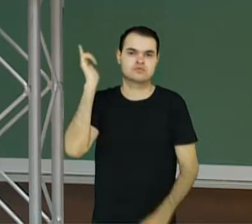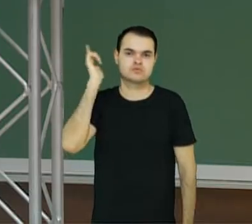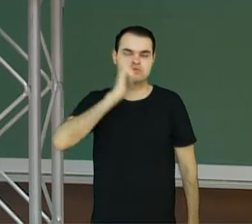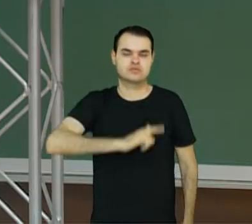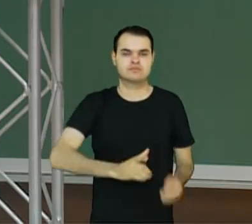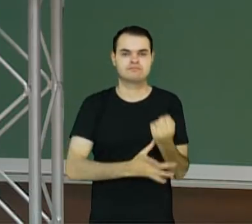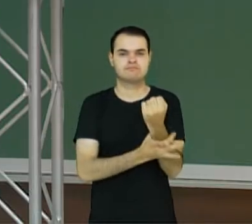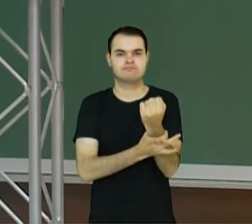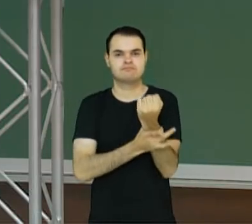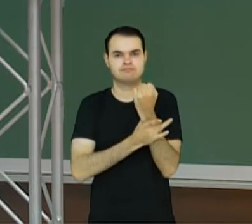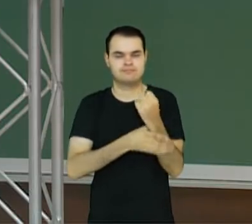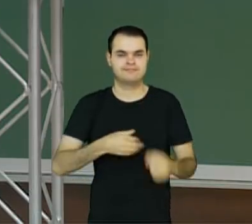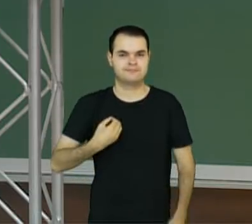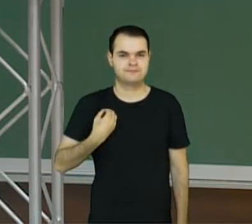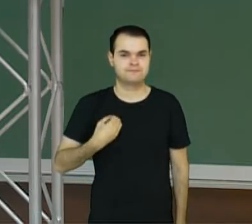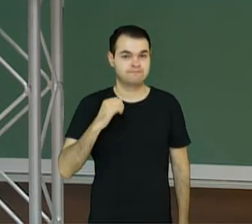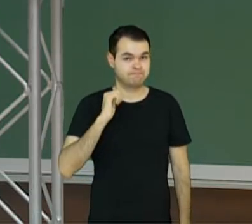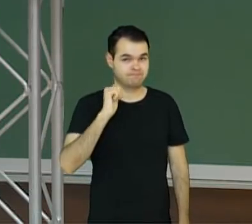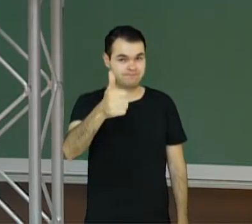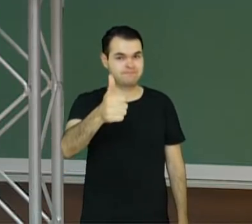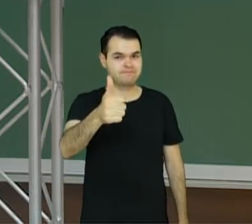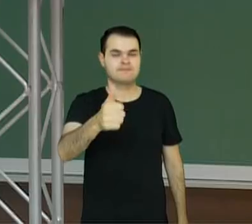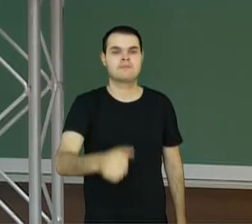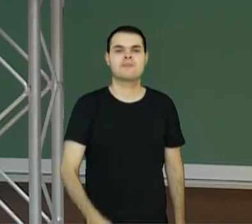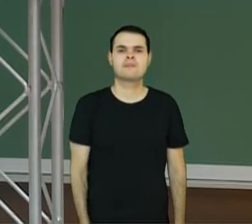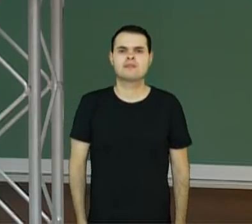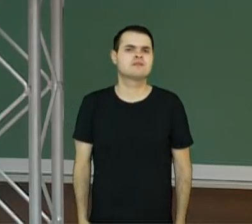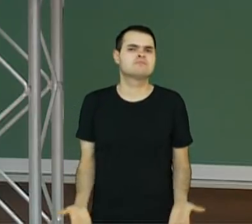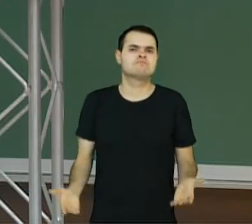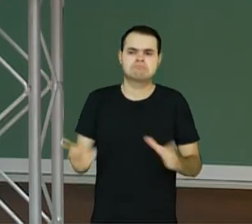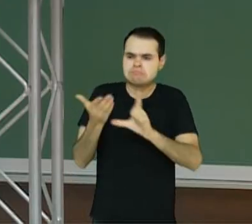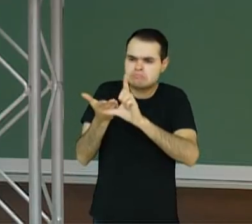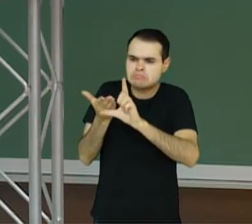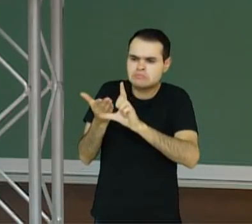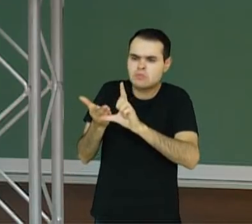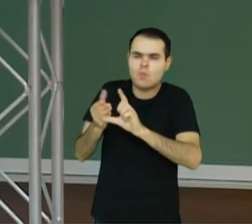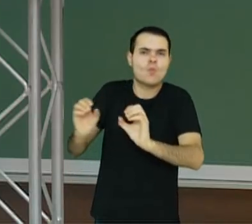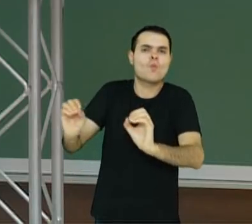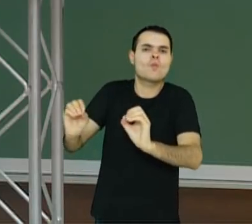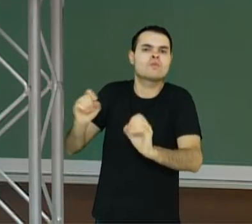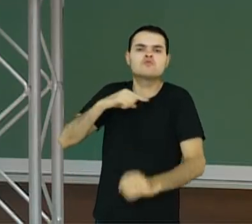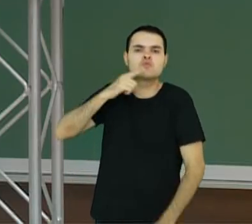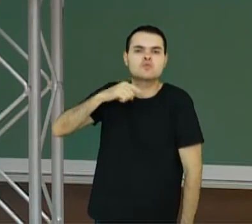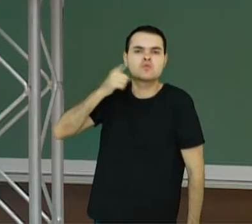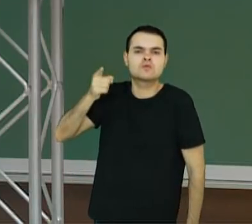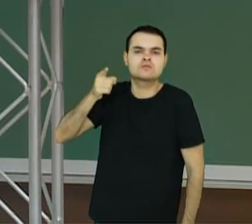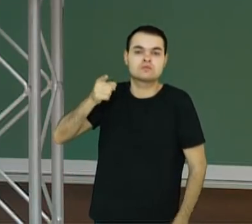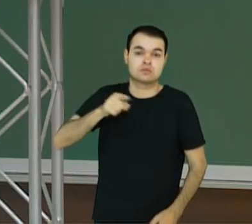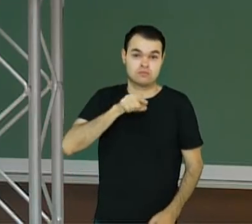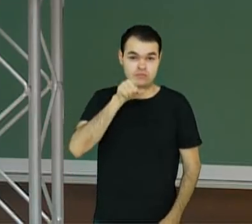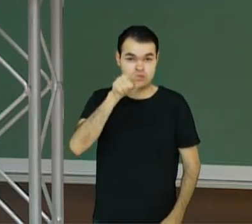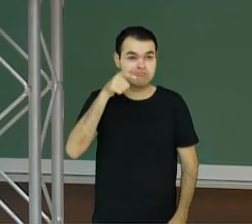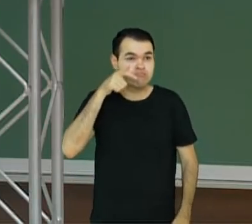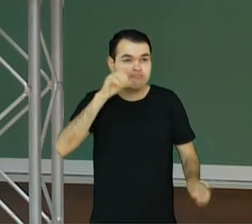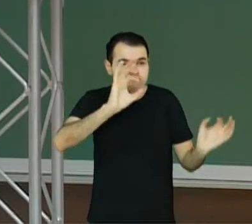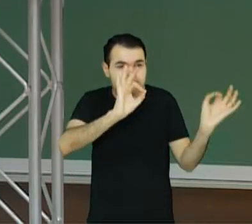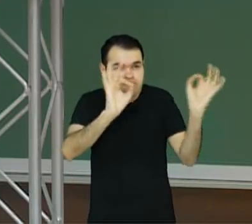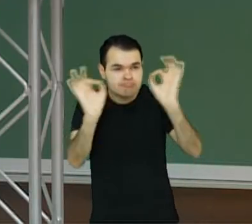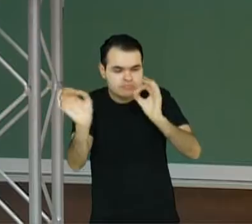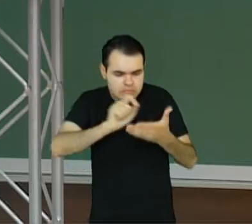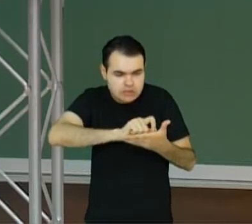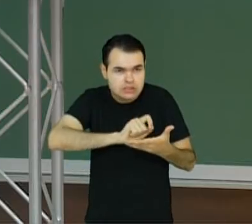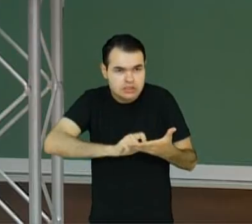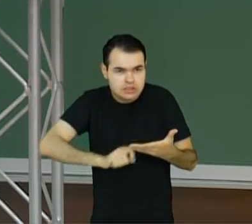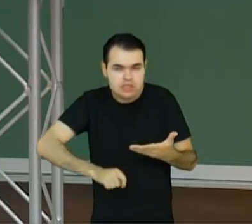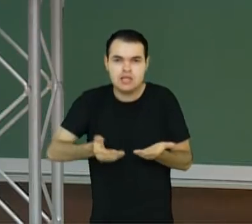está garantida nessa aula, beleza? Tá, e quem não tem acesso ao Google Classroom faz o quê? Anota as atividades direitinho no seu caderno e leva para a escola para